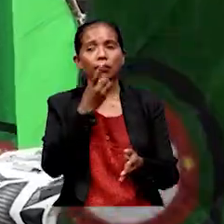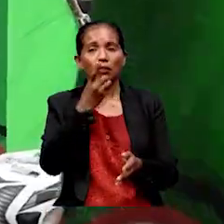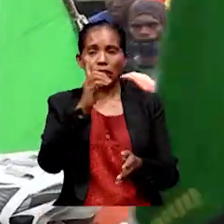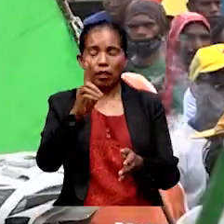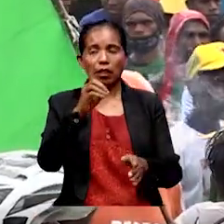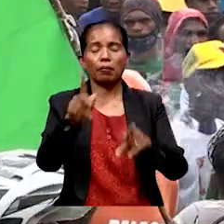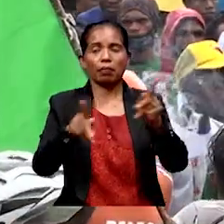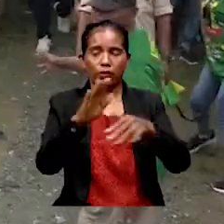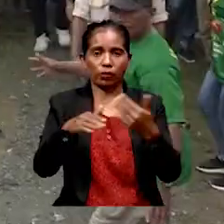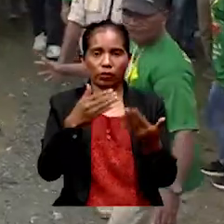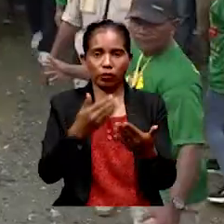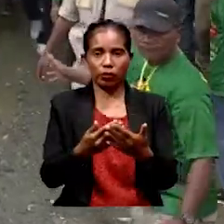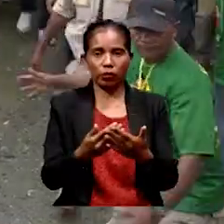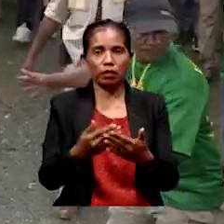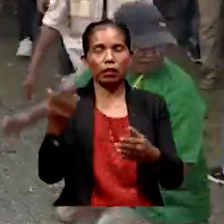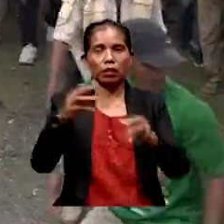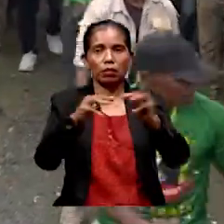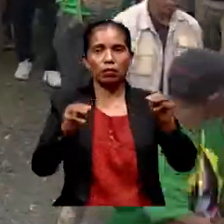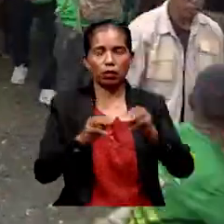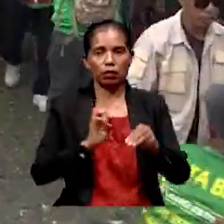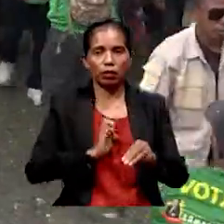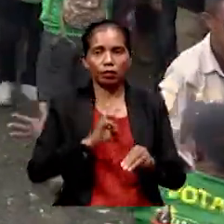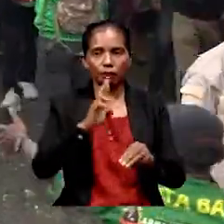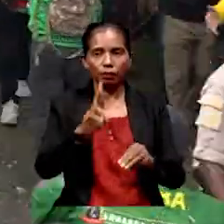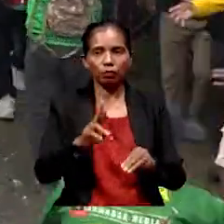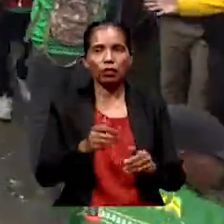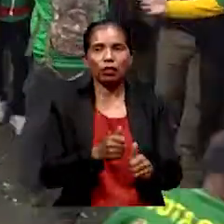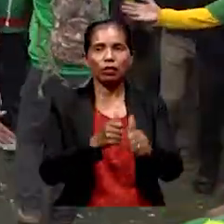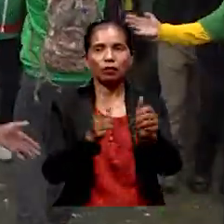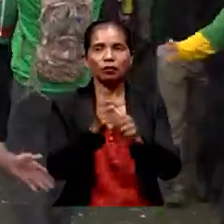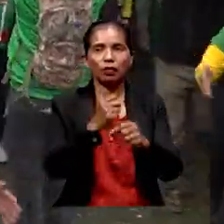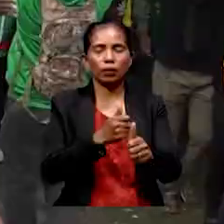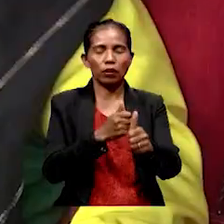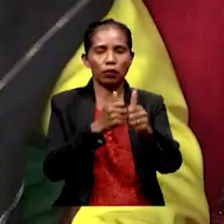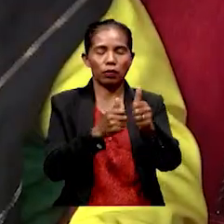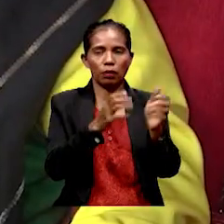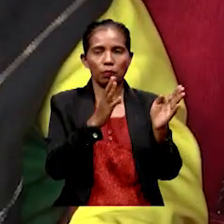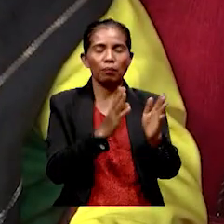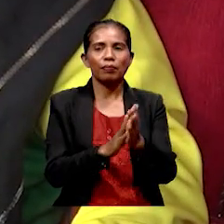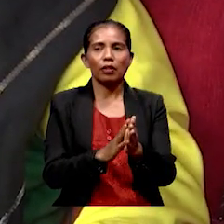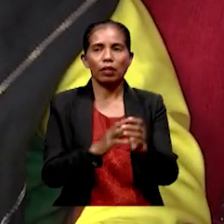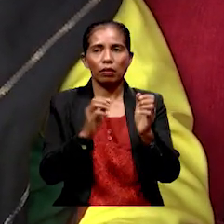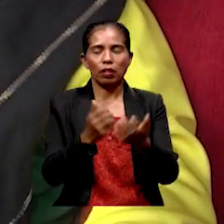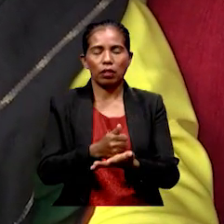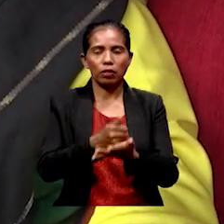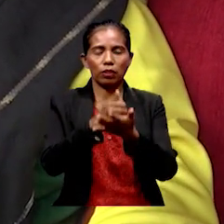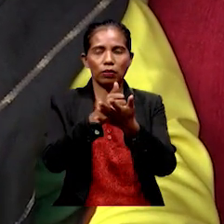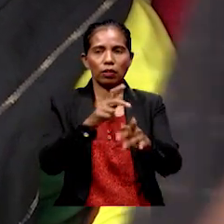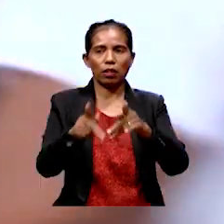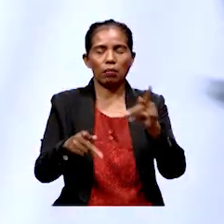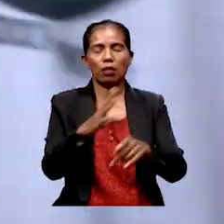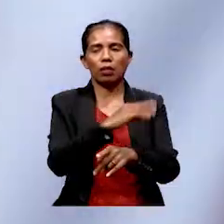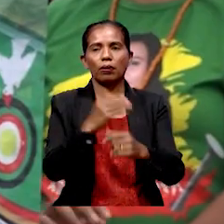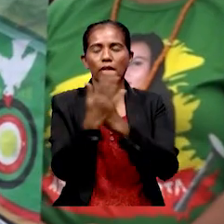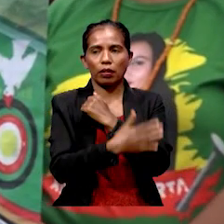no simpatizante sira, iha municipio Ermera nia se cumpri no hala tuir promessa sirane, ho di servi povu no nasaun.